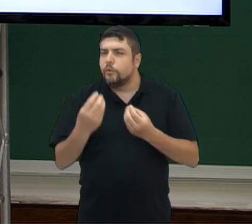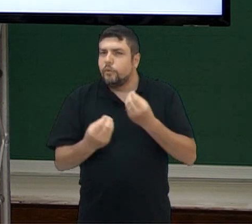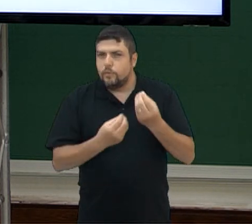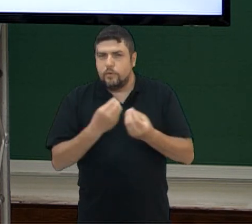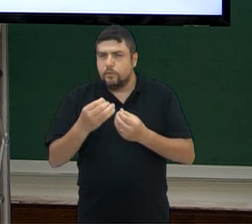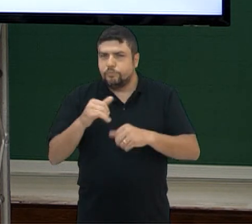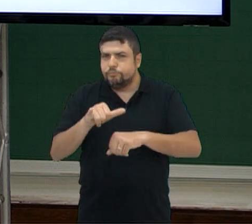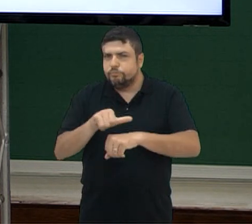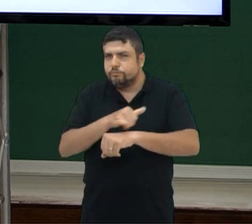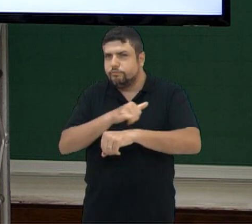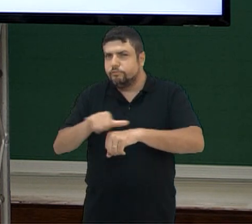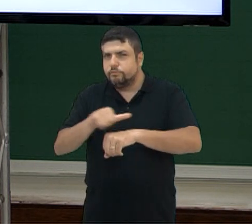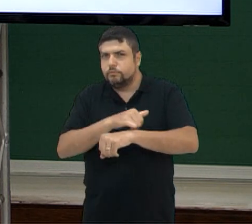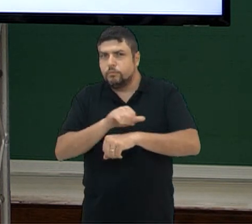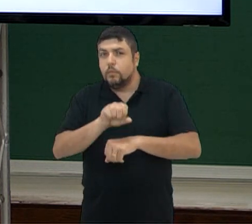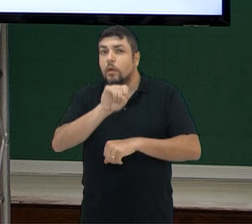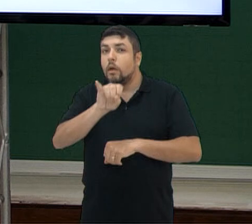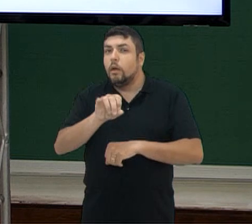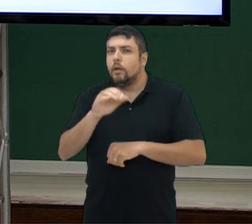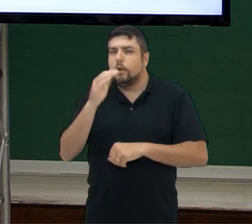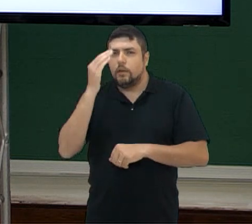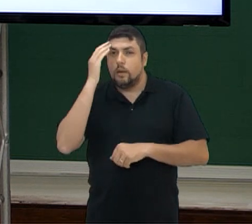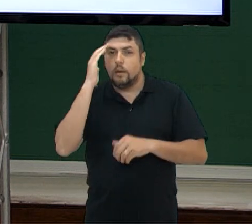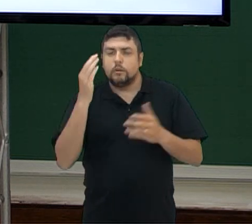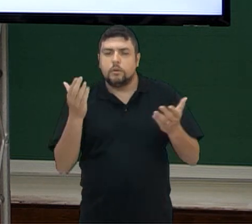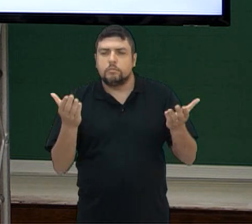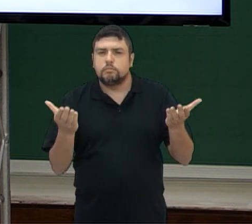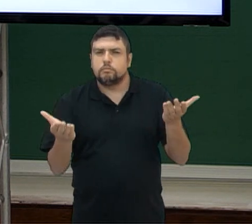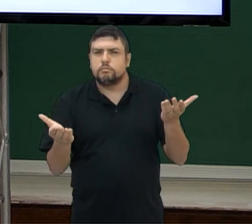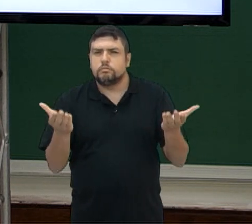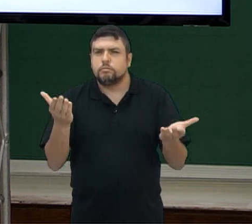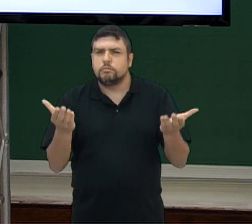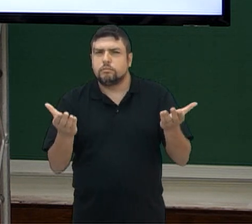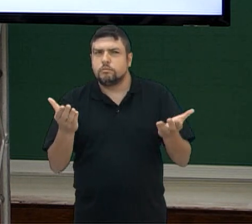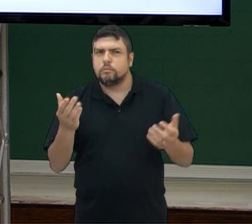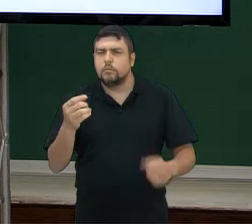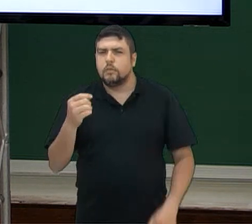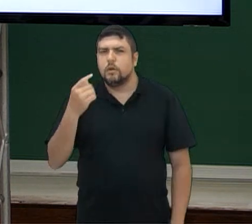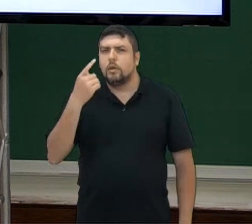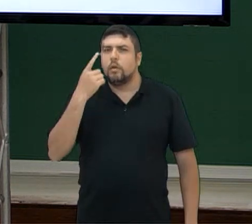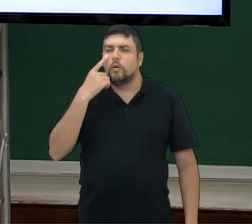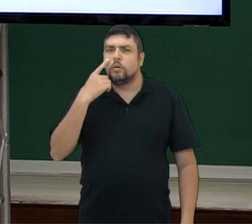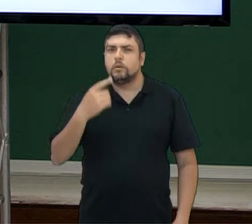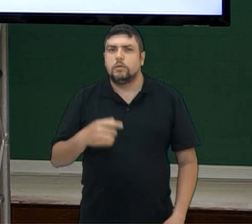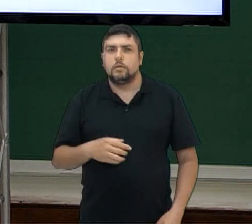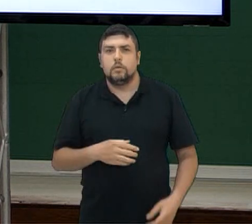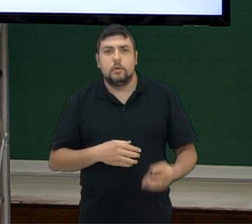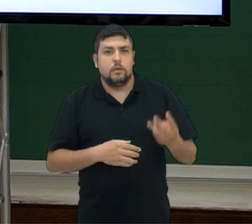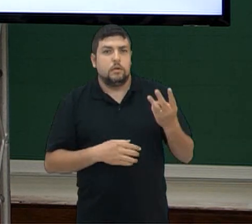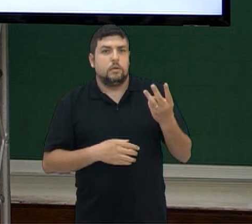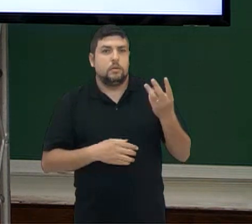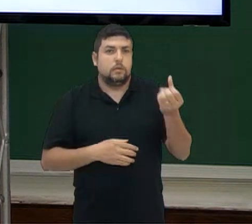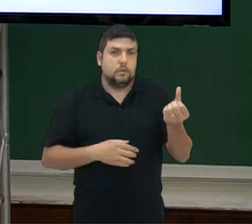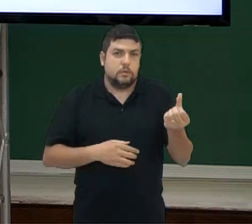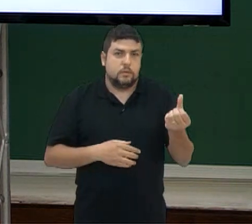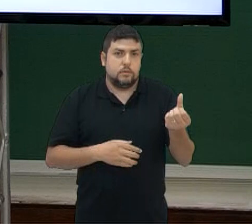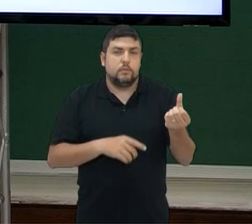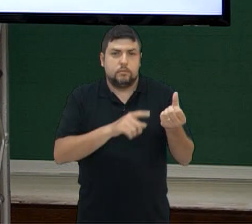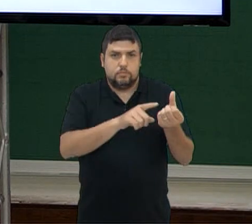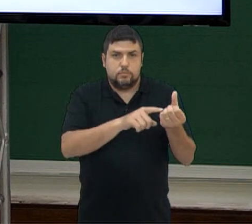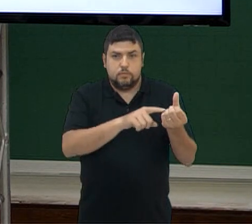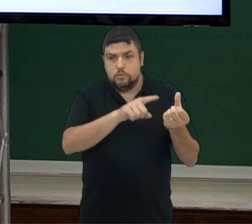se entender o que é proporção, acho que fez direto. Olha aqui. É 36, o primeiro.